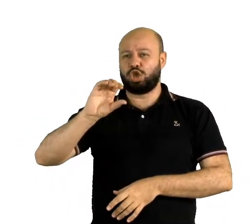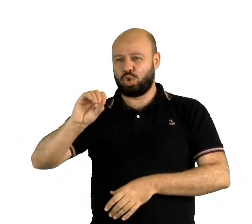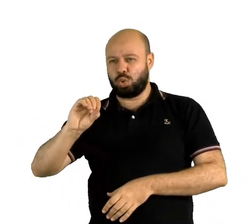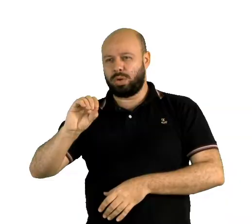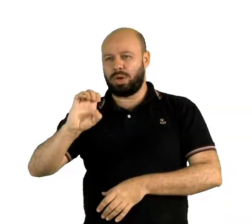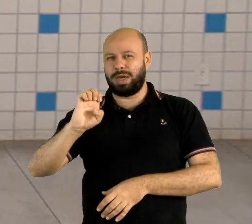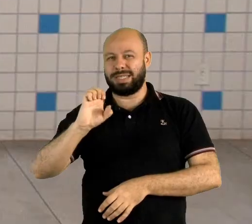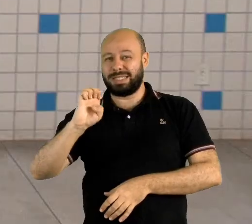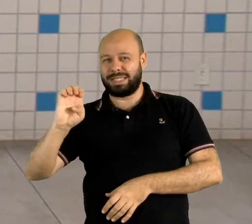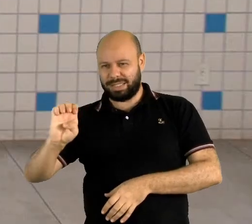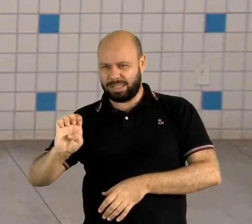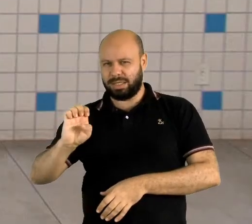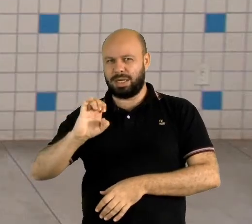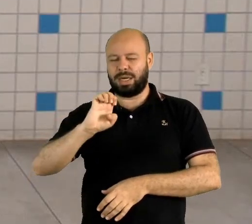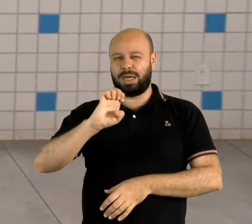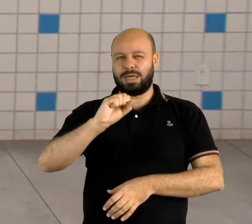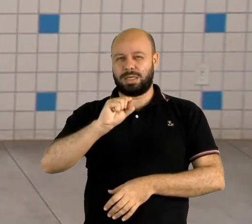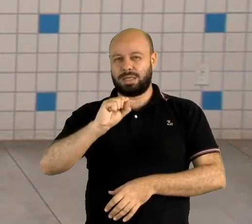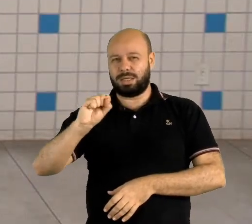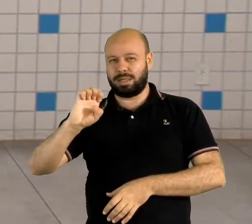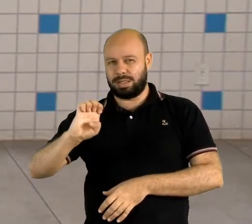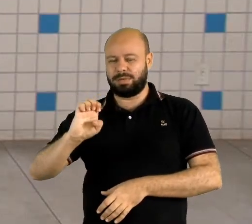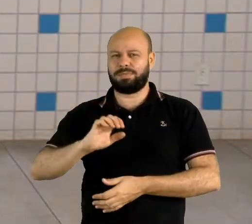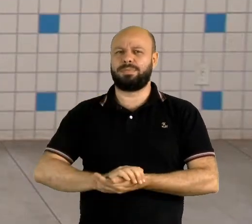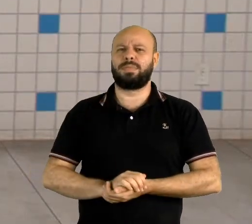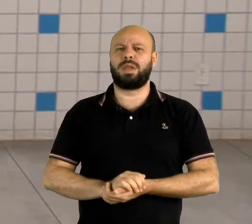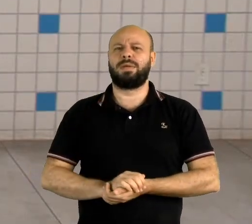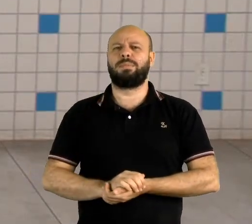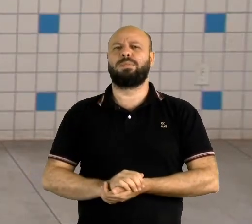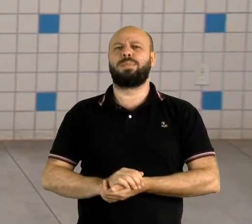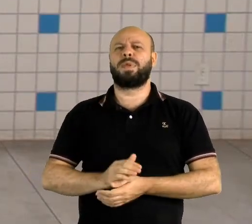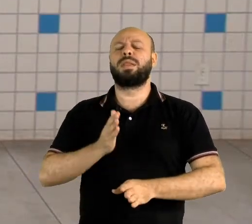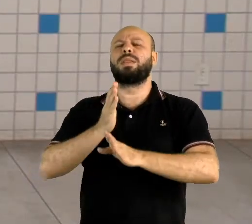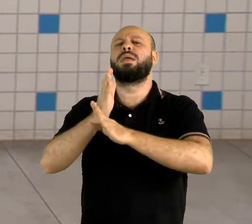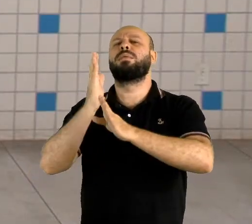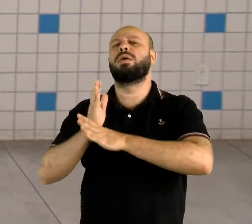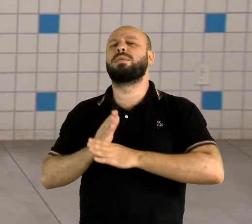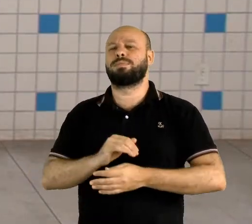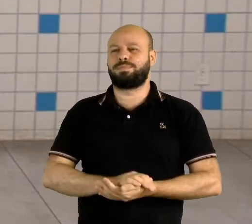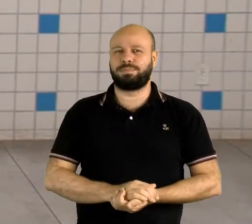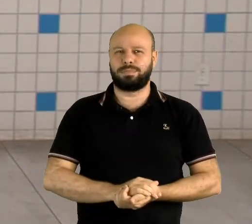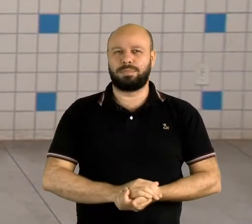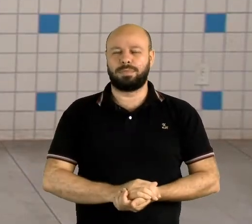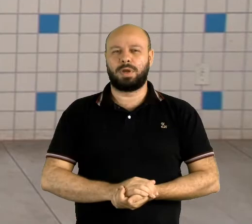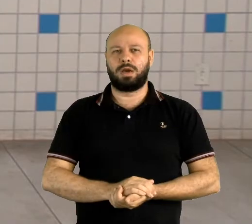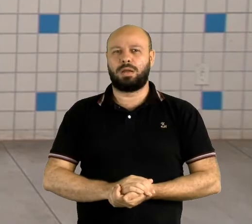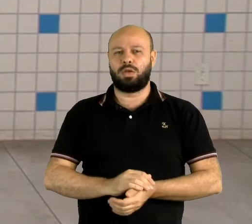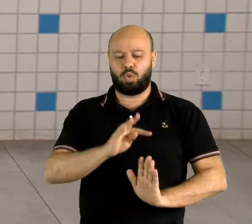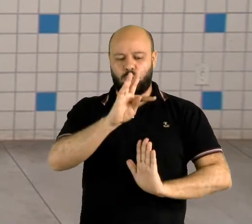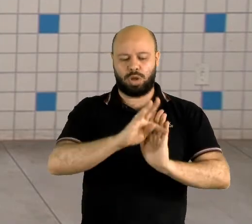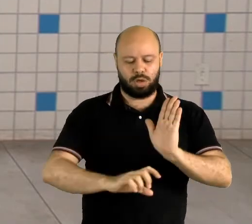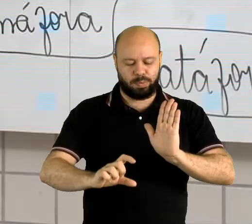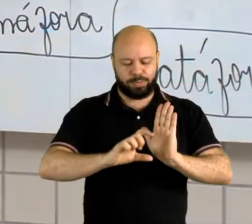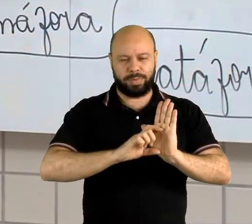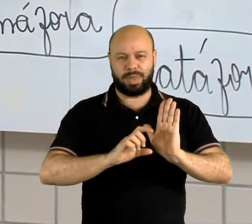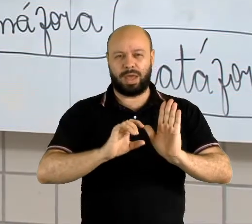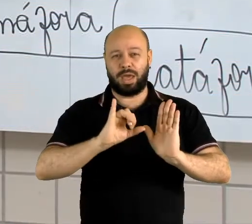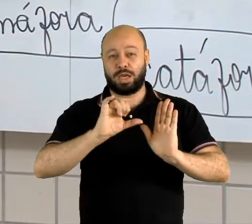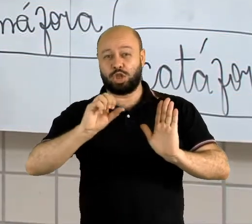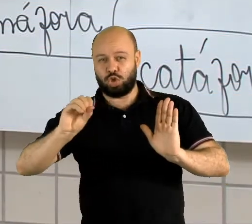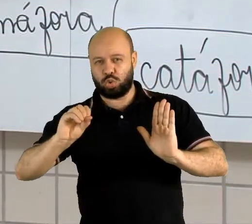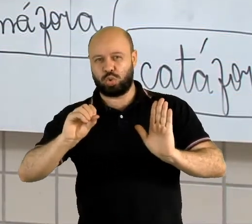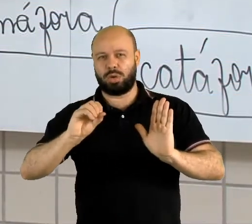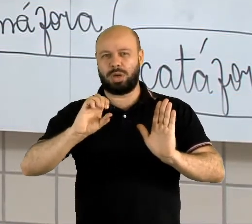trecho. Voltando aqui no trecho, temos aí isso e esse. Para você identificar